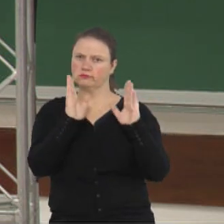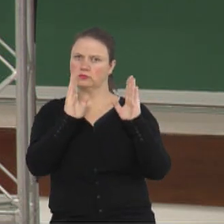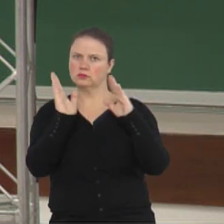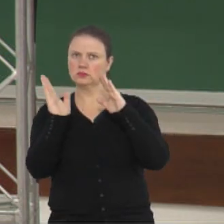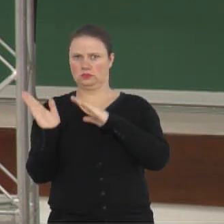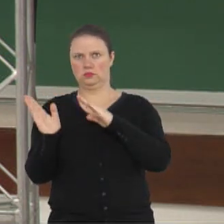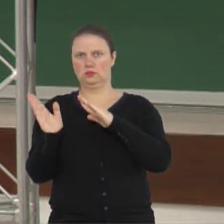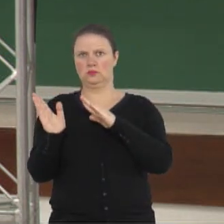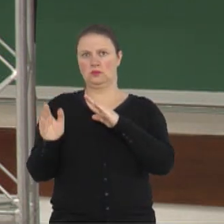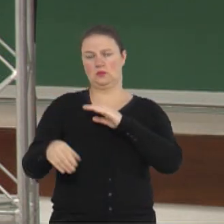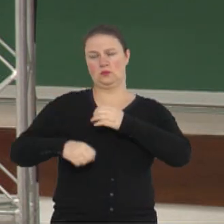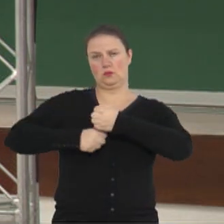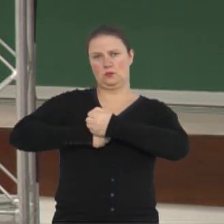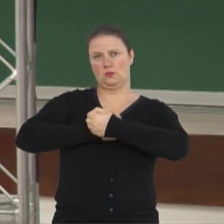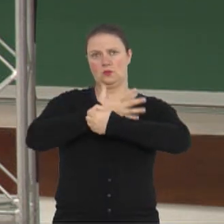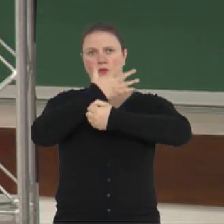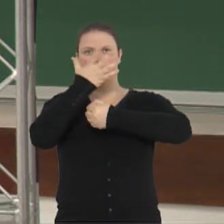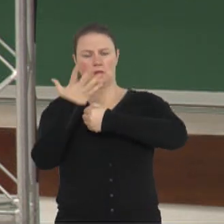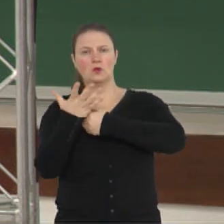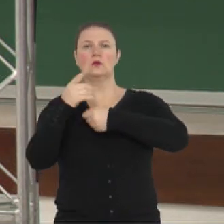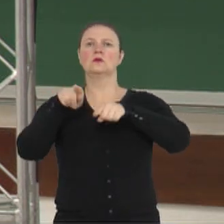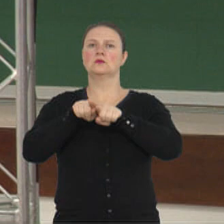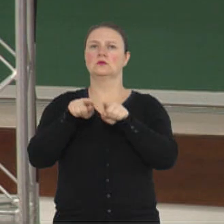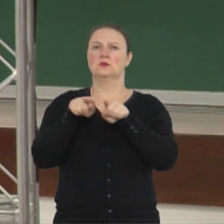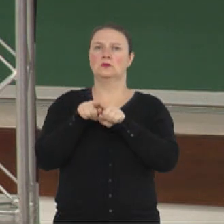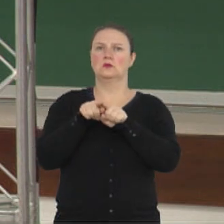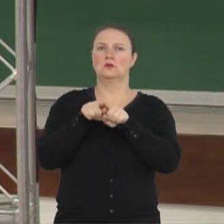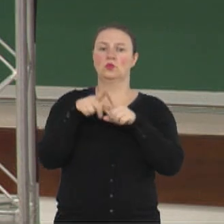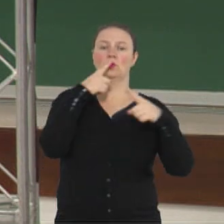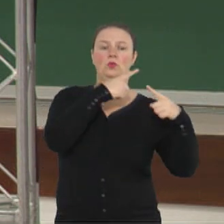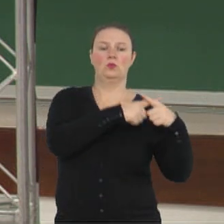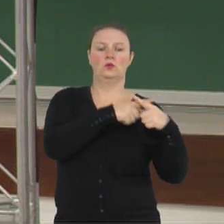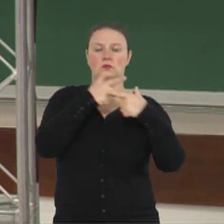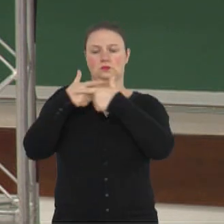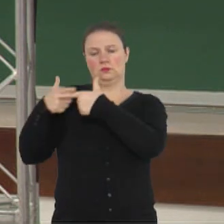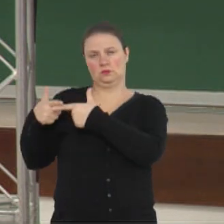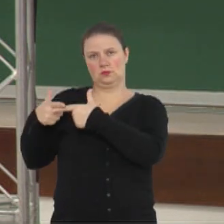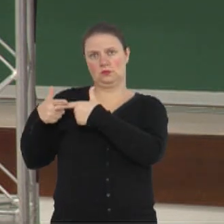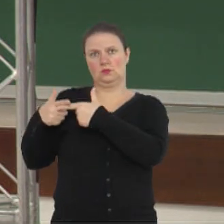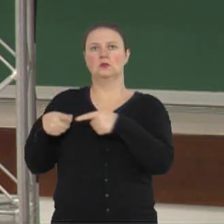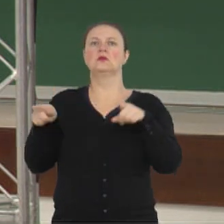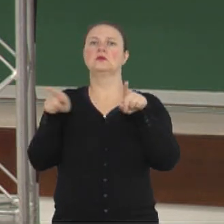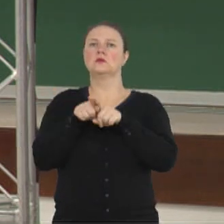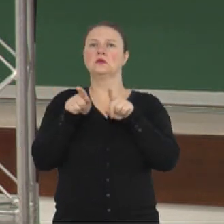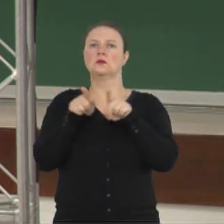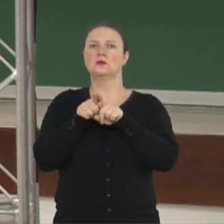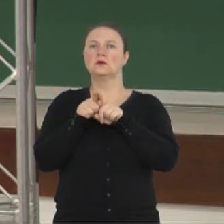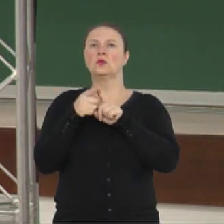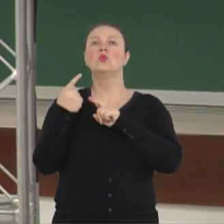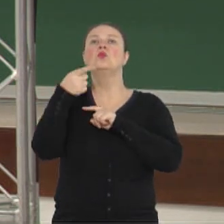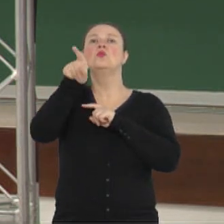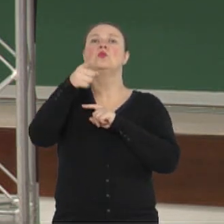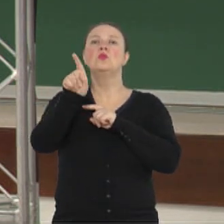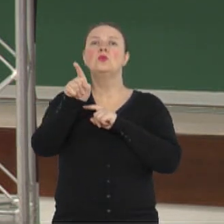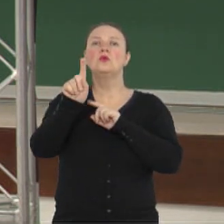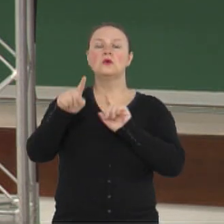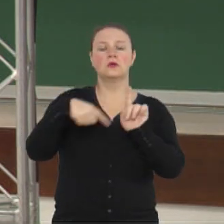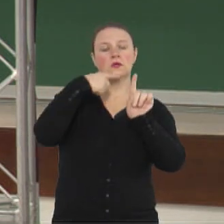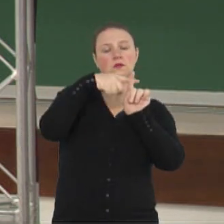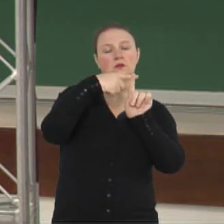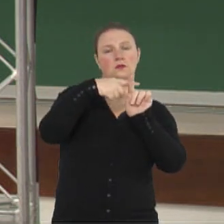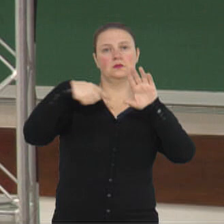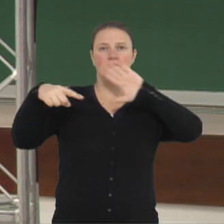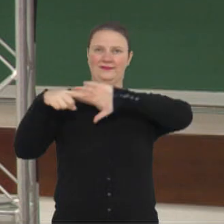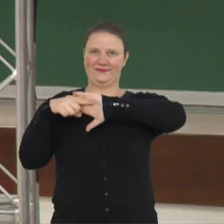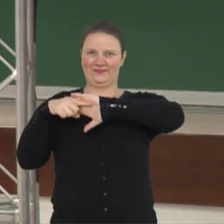operações. Potenciação e radiciação, multiplicação e divisão. E, por fim, adição e